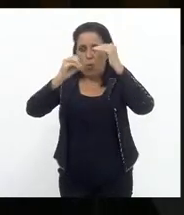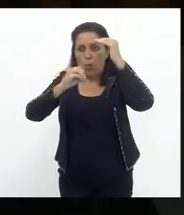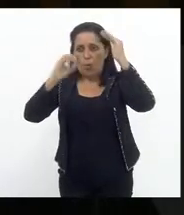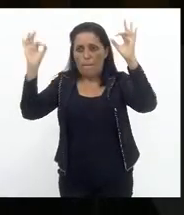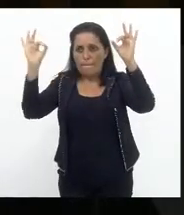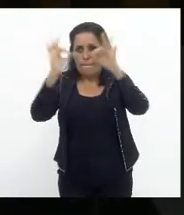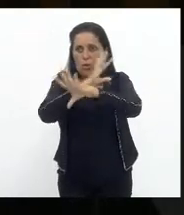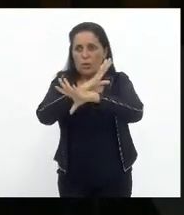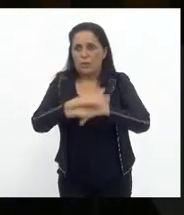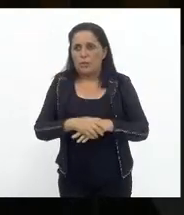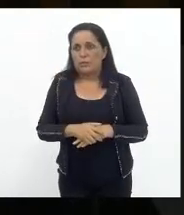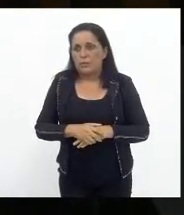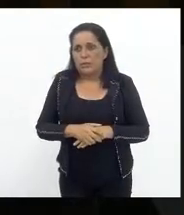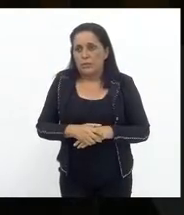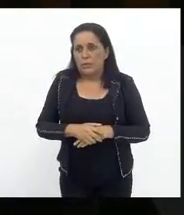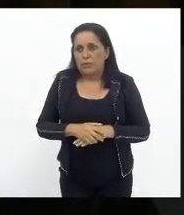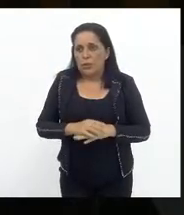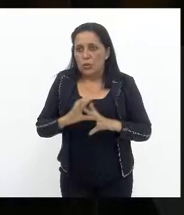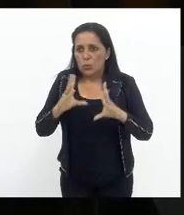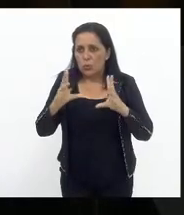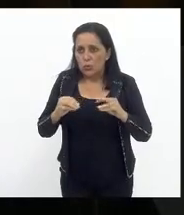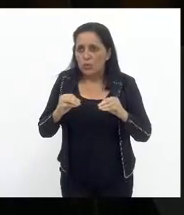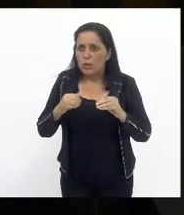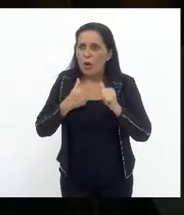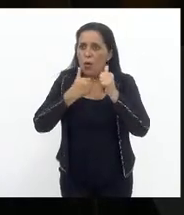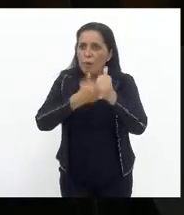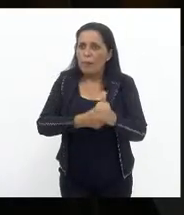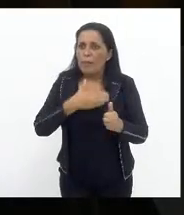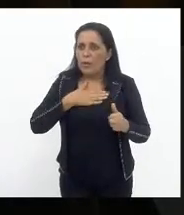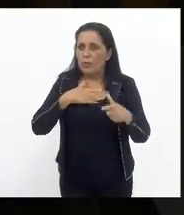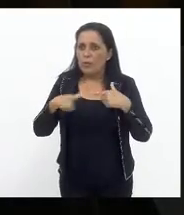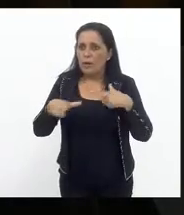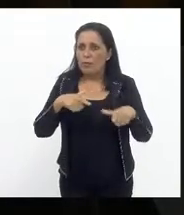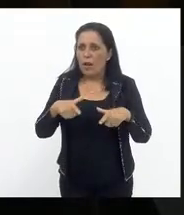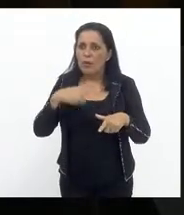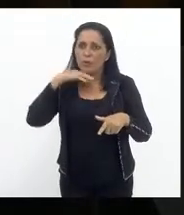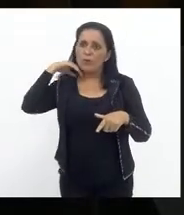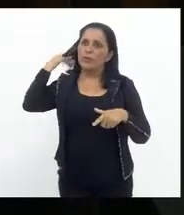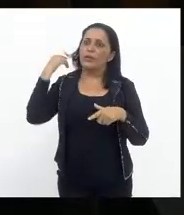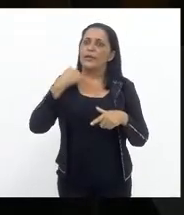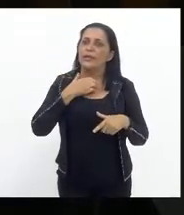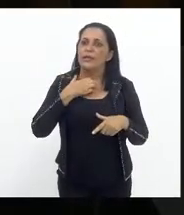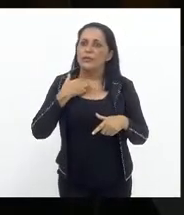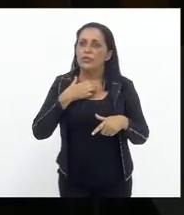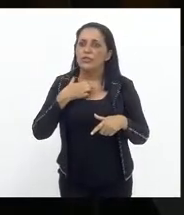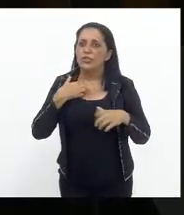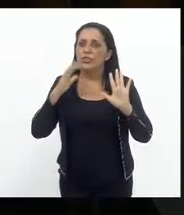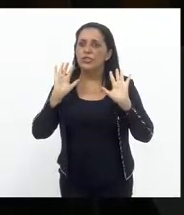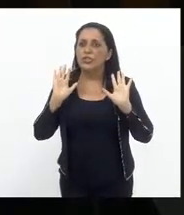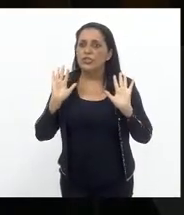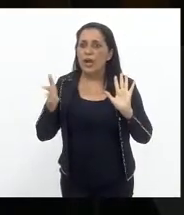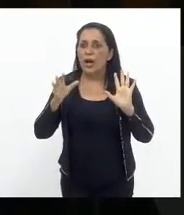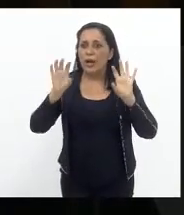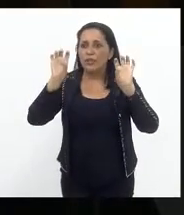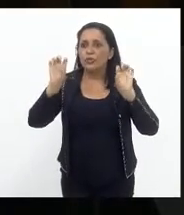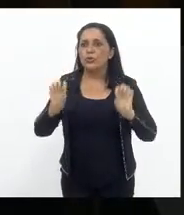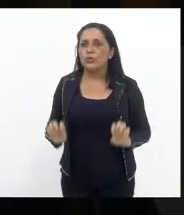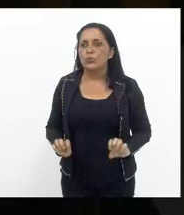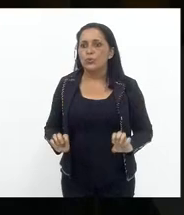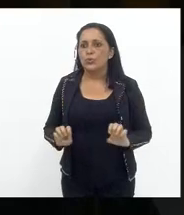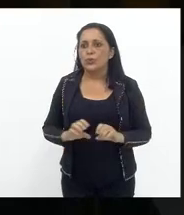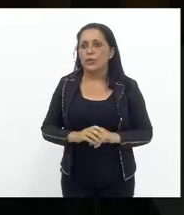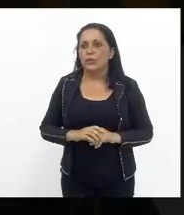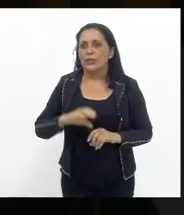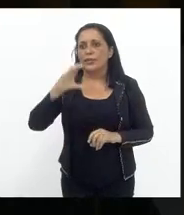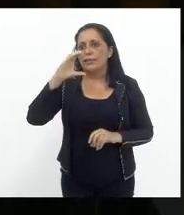Mas até então, para todo mundo que acompanha aqui o meu trabalho, sabe que eu já tinha uma estrutura em Queimados, o